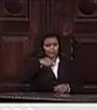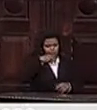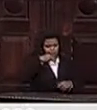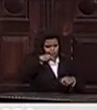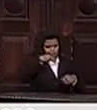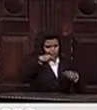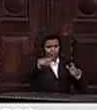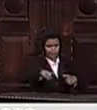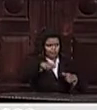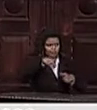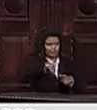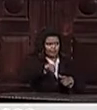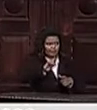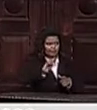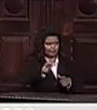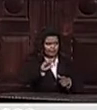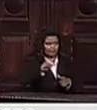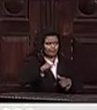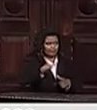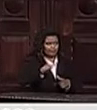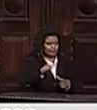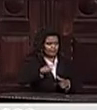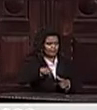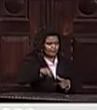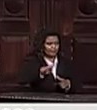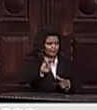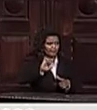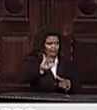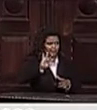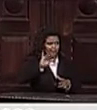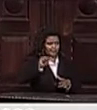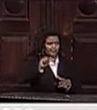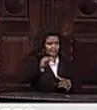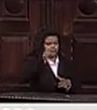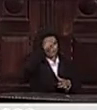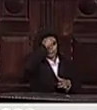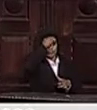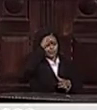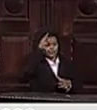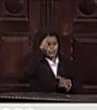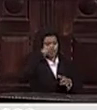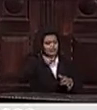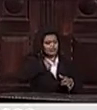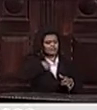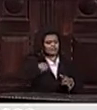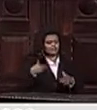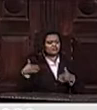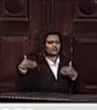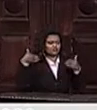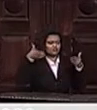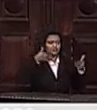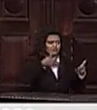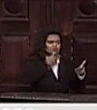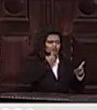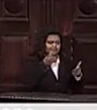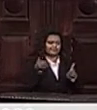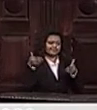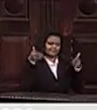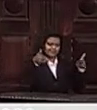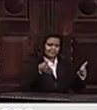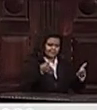encontrou um município destruído. Prefeito anterior fugiu do município, deixou o município